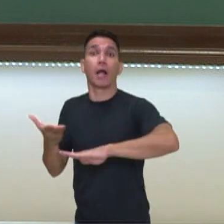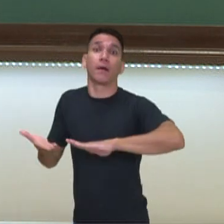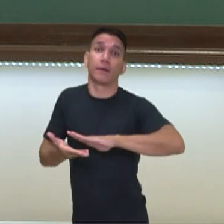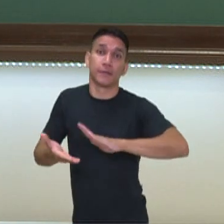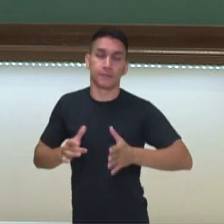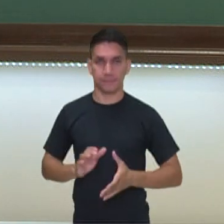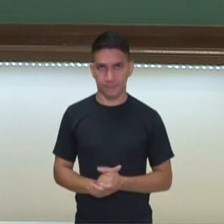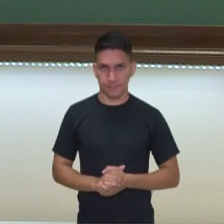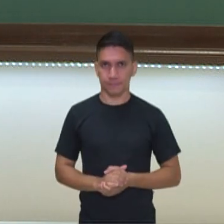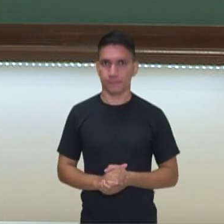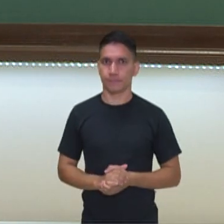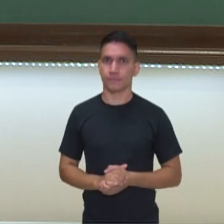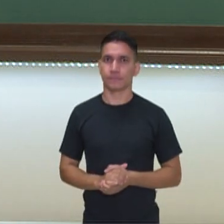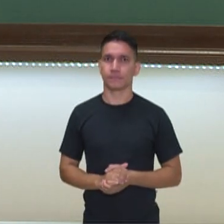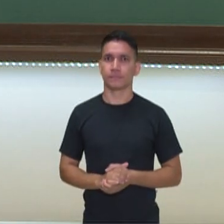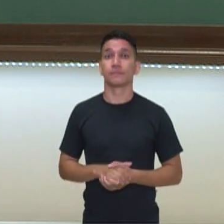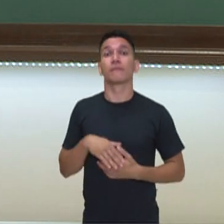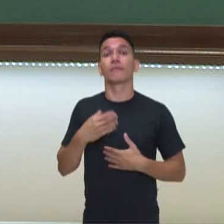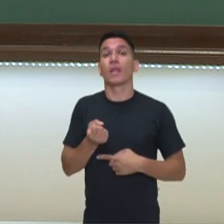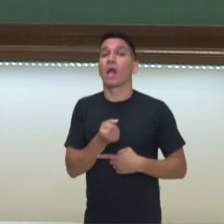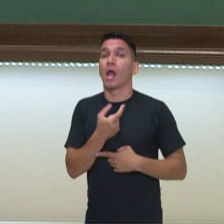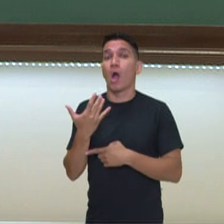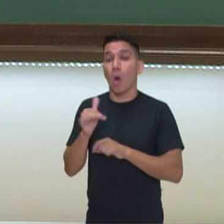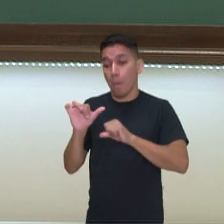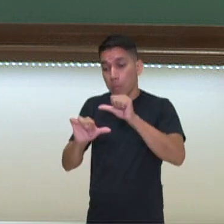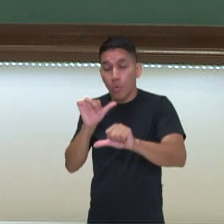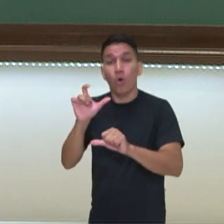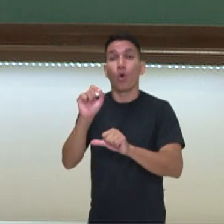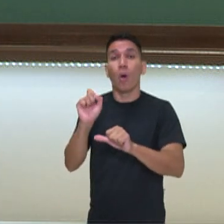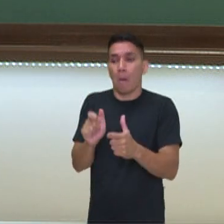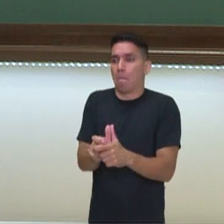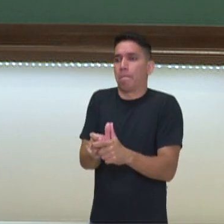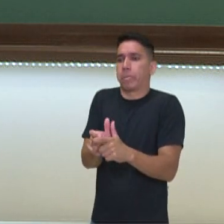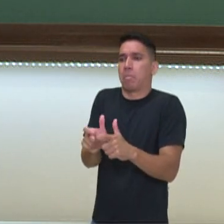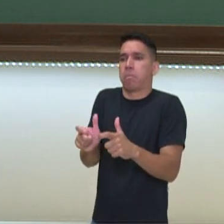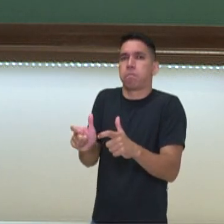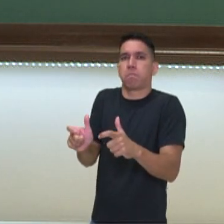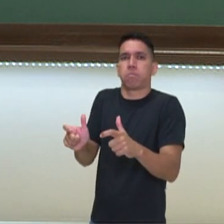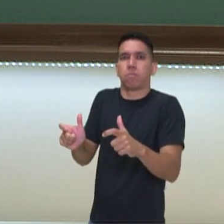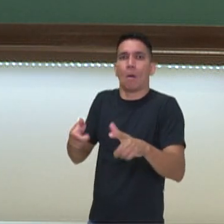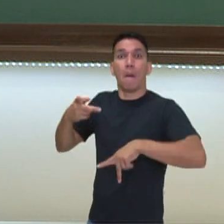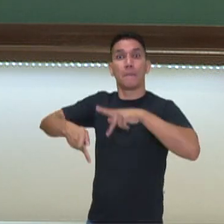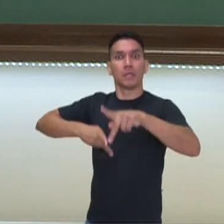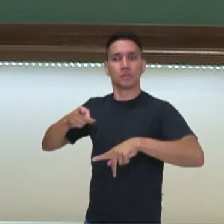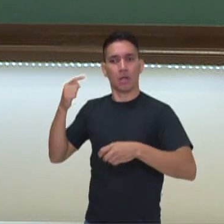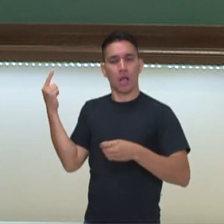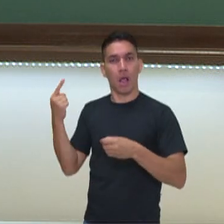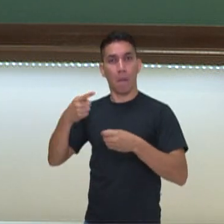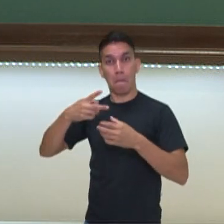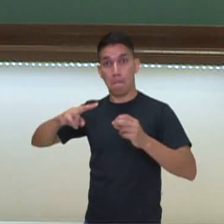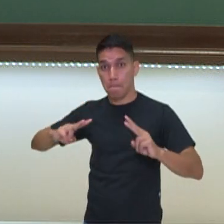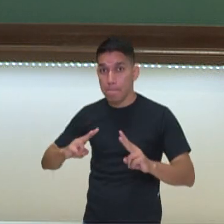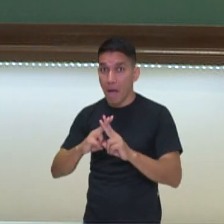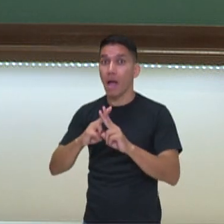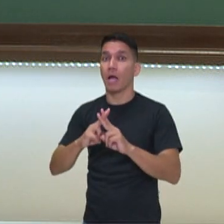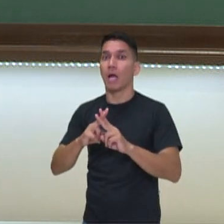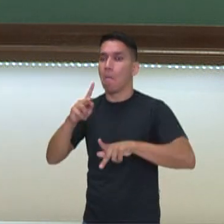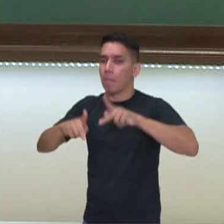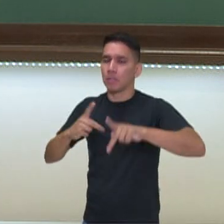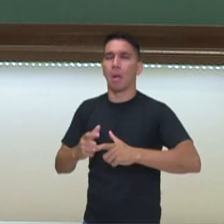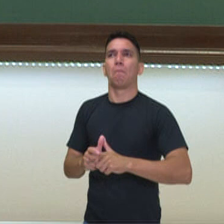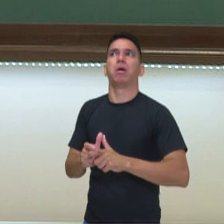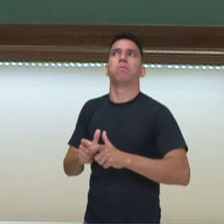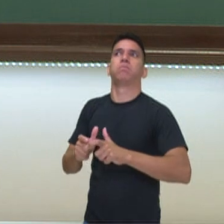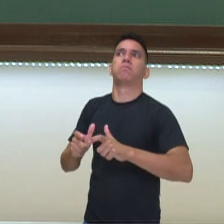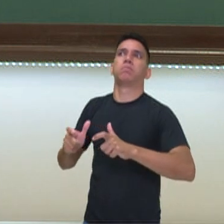atualmente. Uma dessas mudanças é o aumento da população. Paris teve um aumento populacional